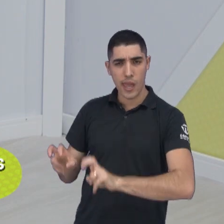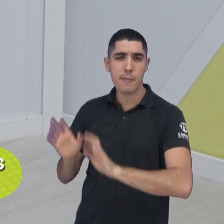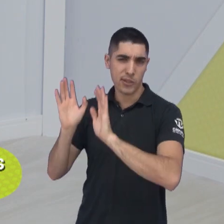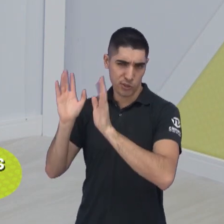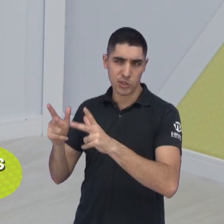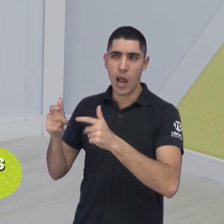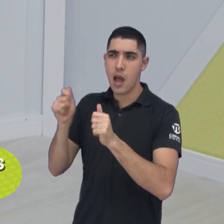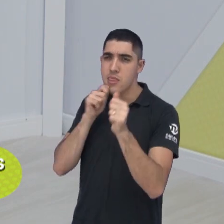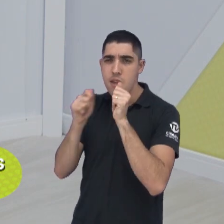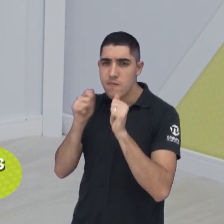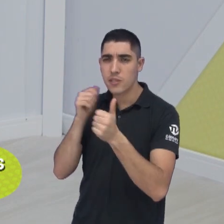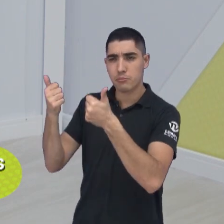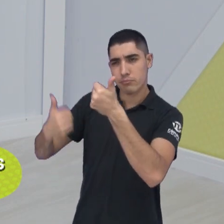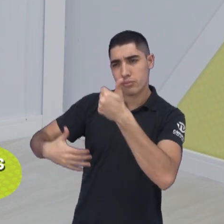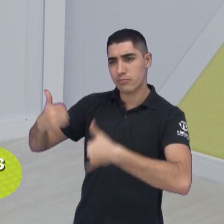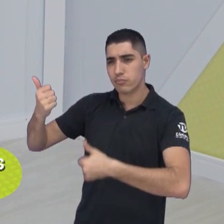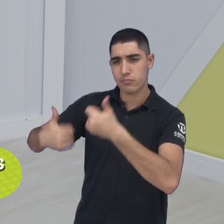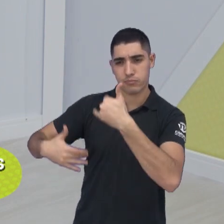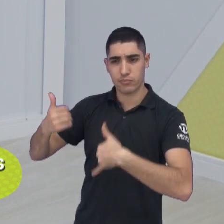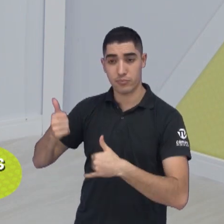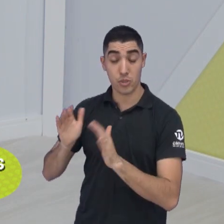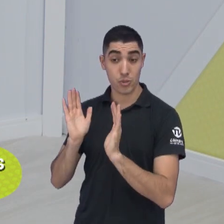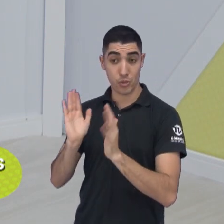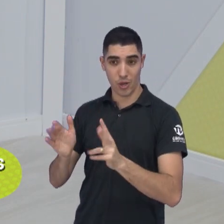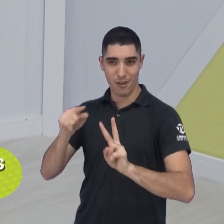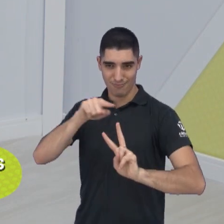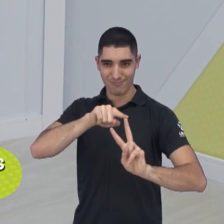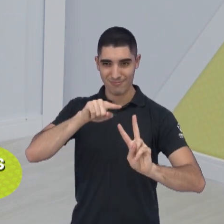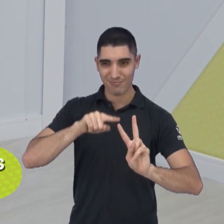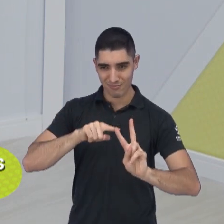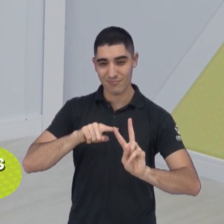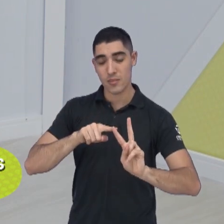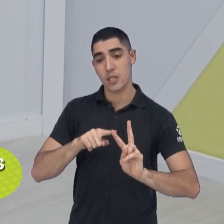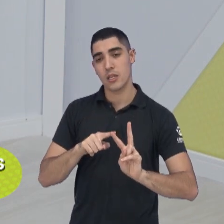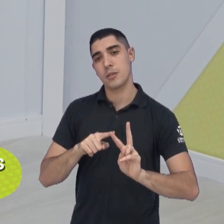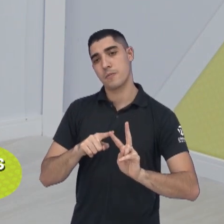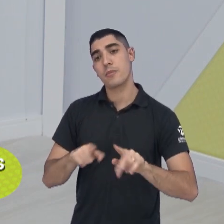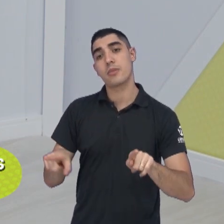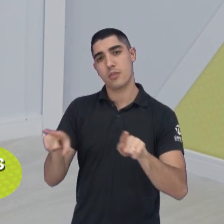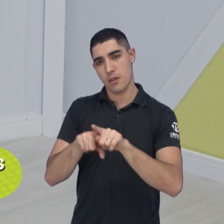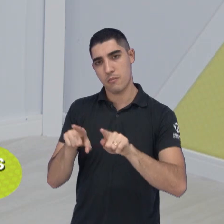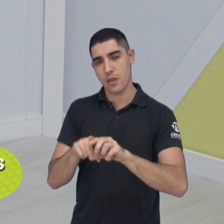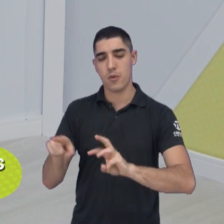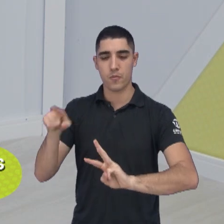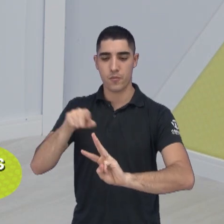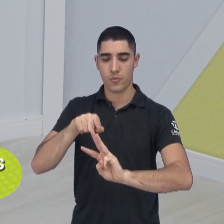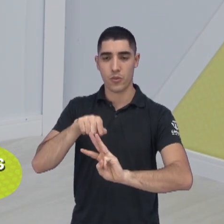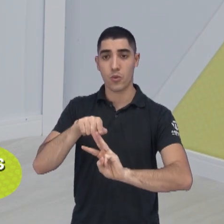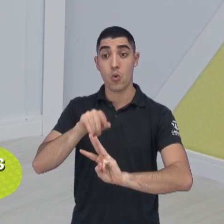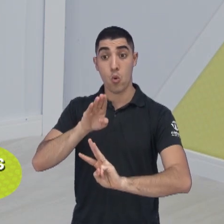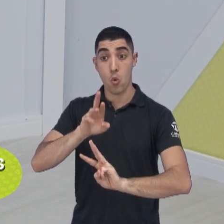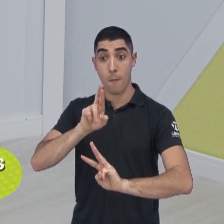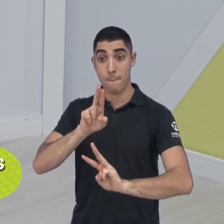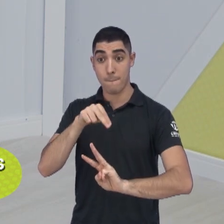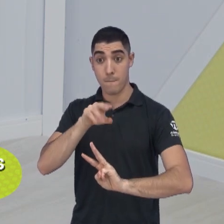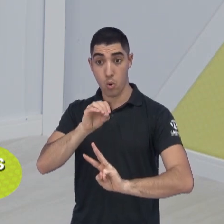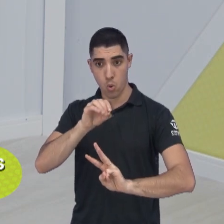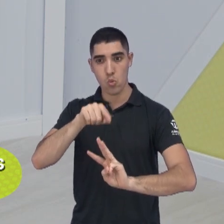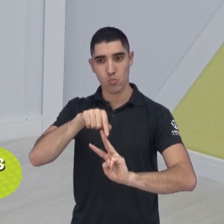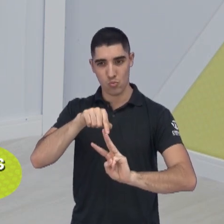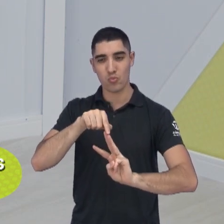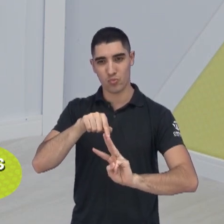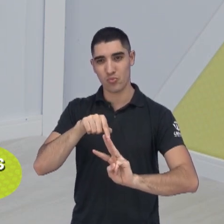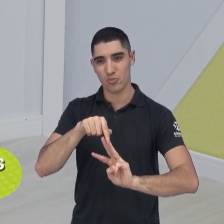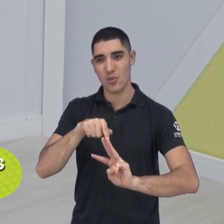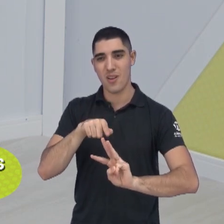pelo técnico Moacir, quanto pelo Sid Clay e também pelo Bruno Casarini. Apesar que o